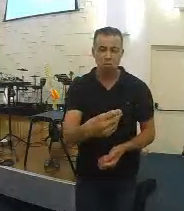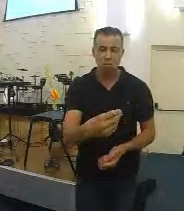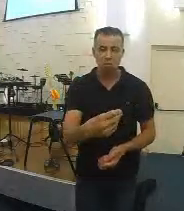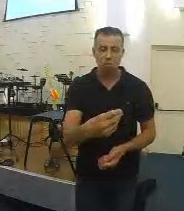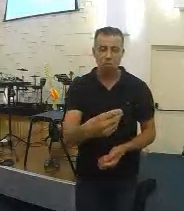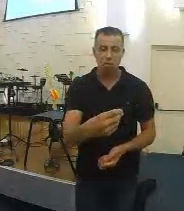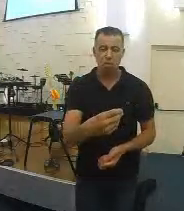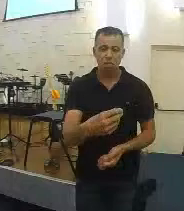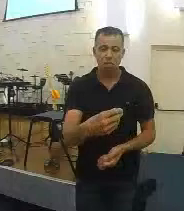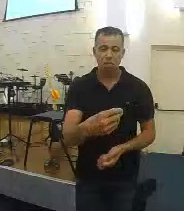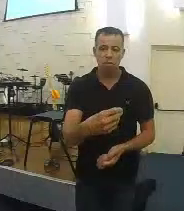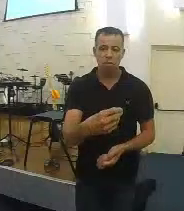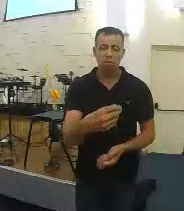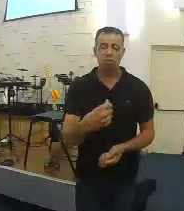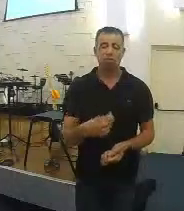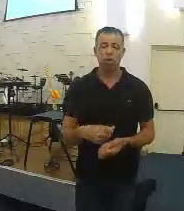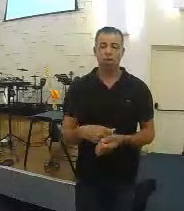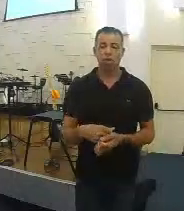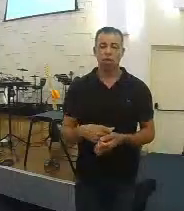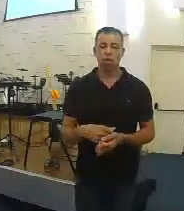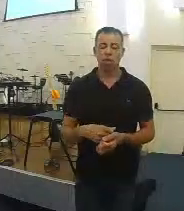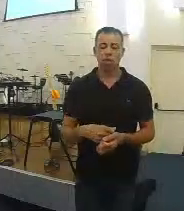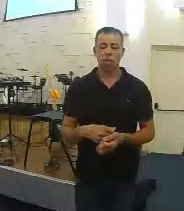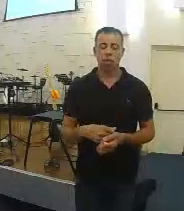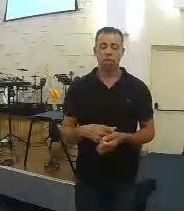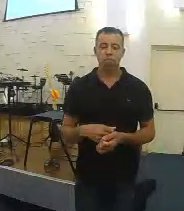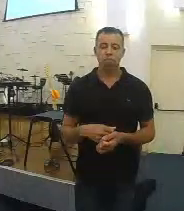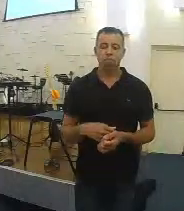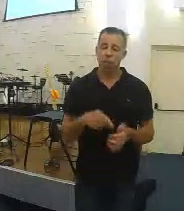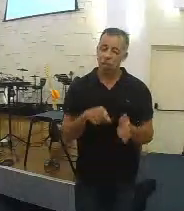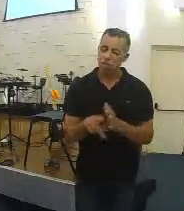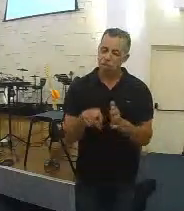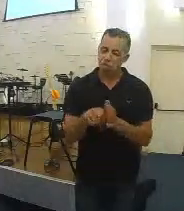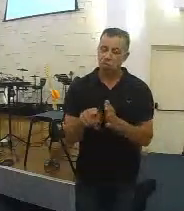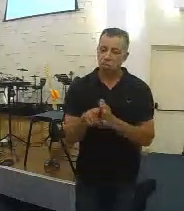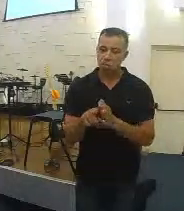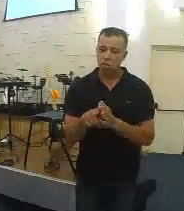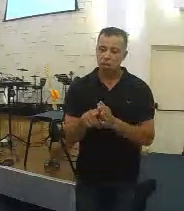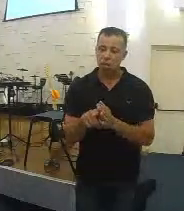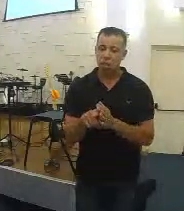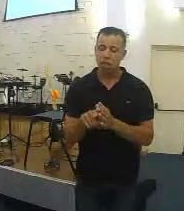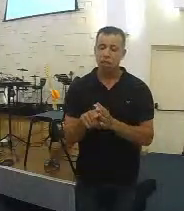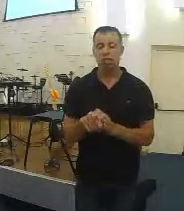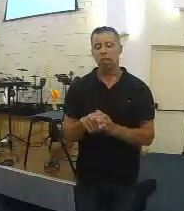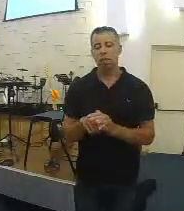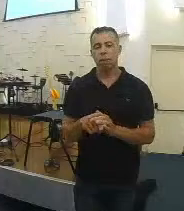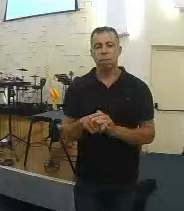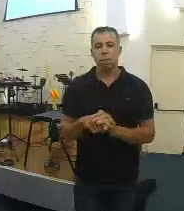virtual a movimentos questionáveis, a busca